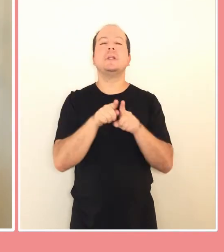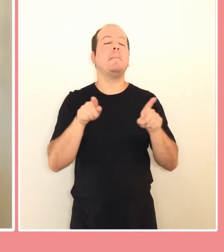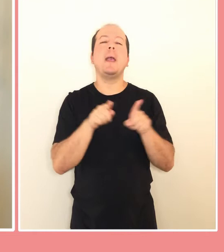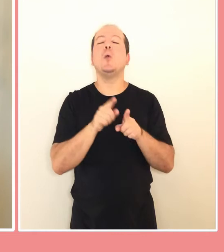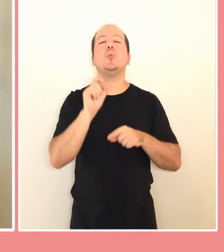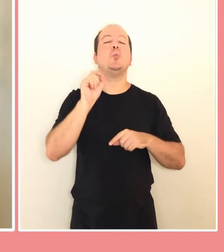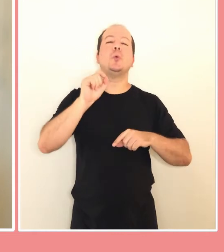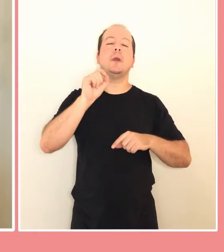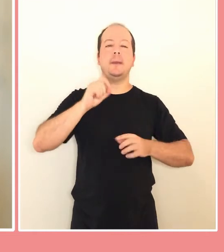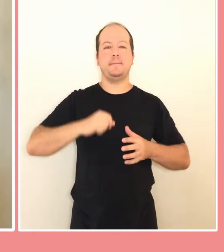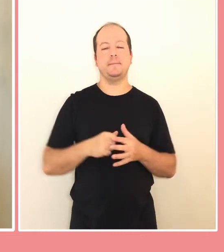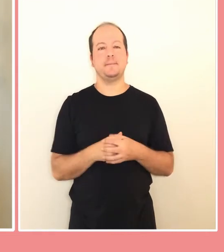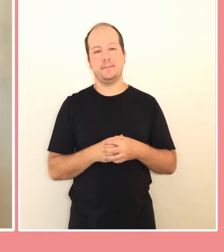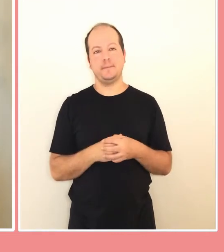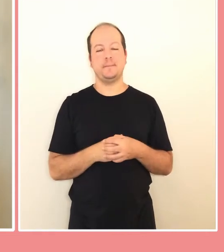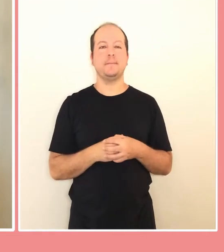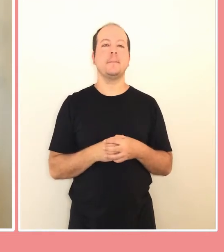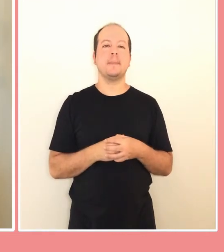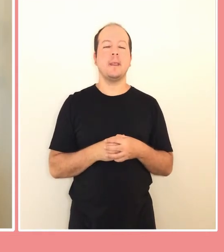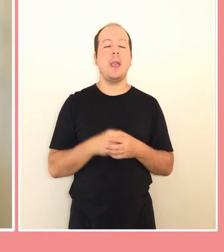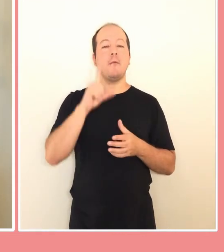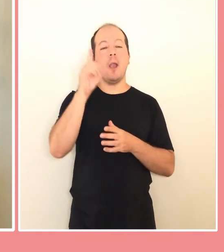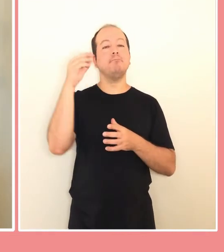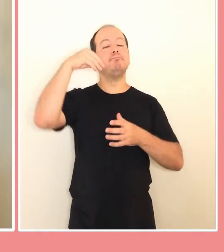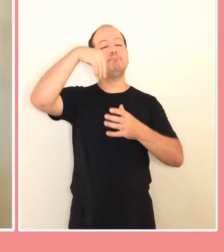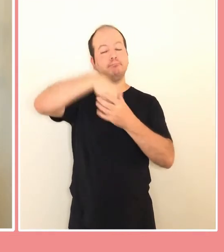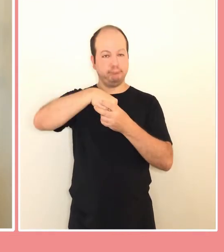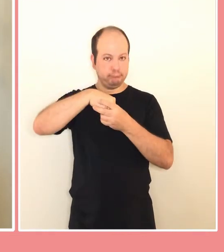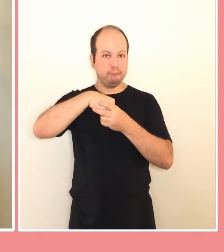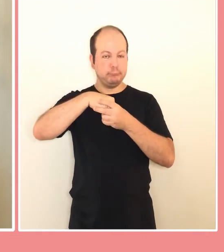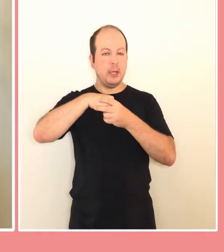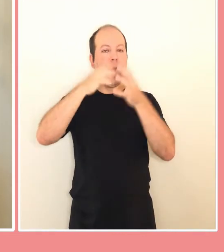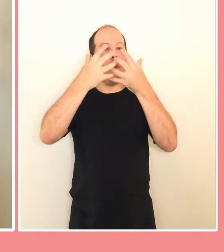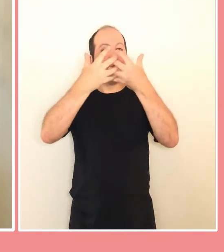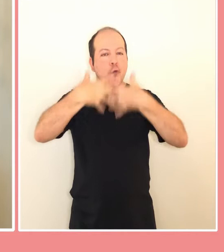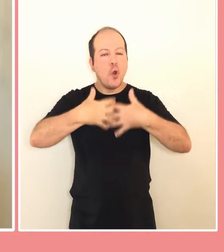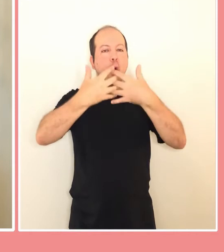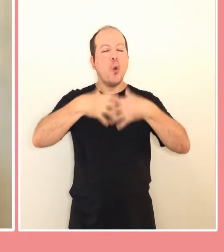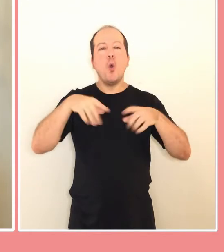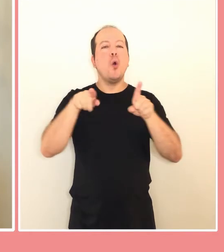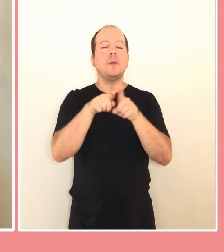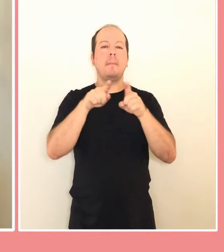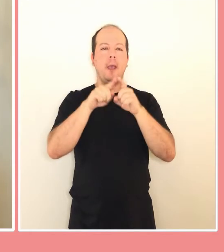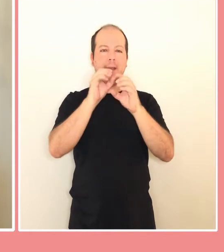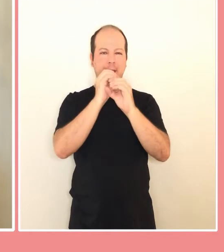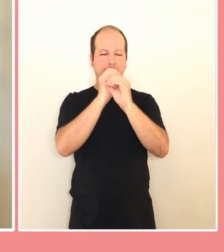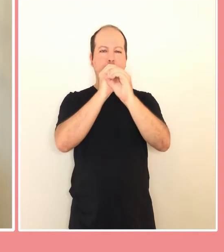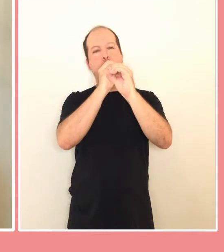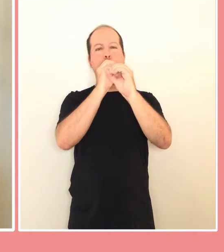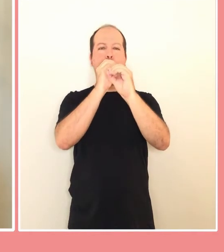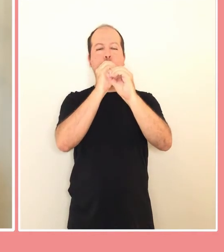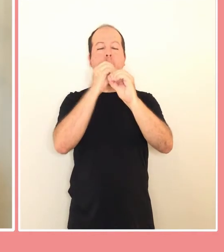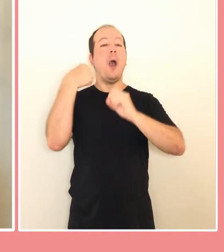como parte bem integrante e funcional do nosso instrumento de sopro, porque é um instrumento